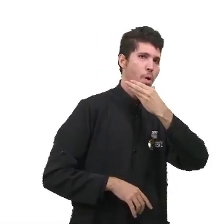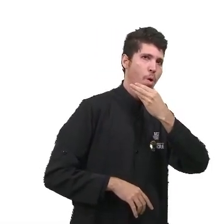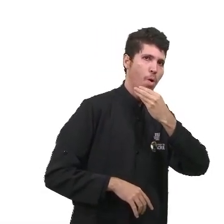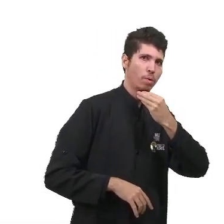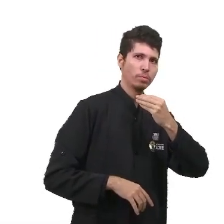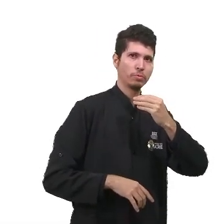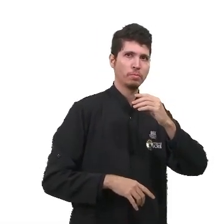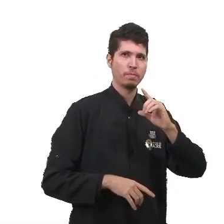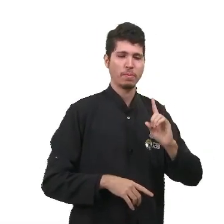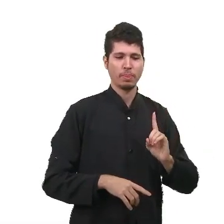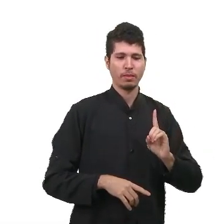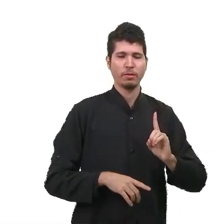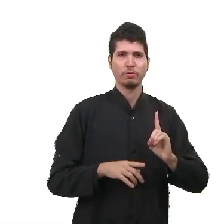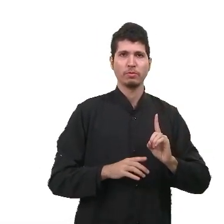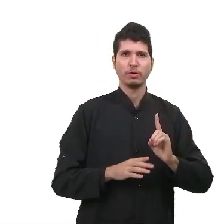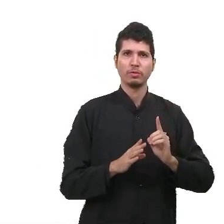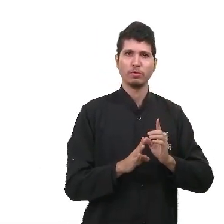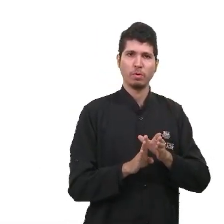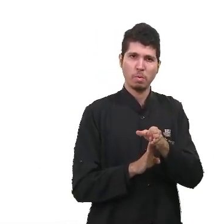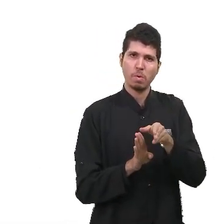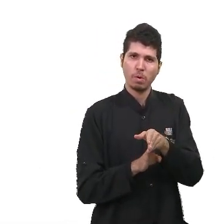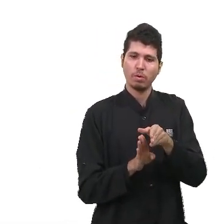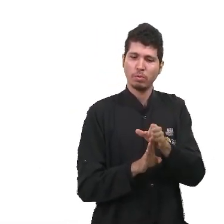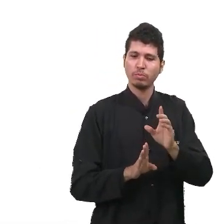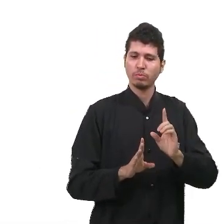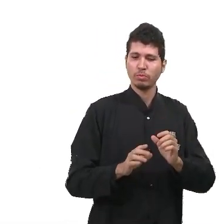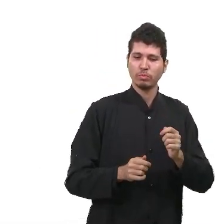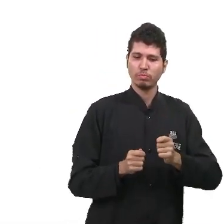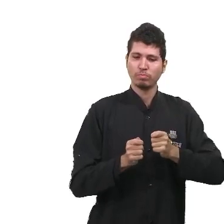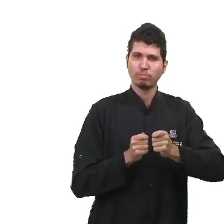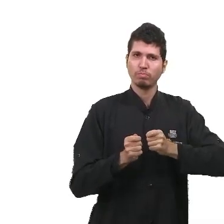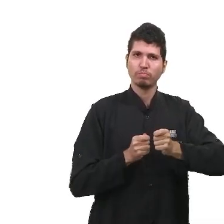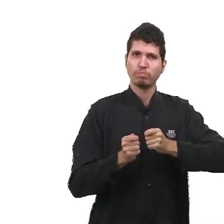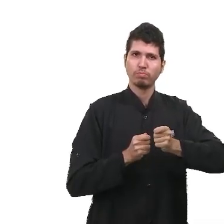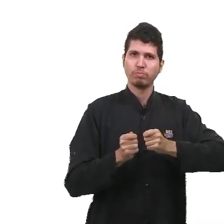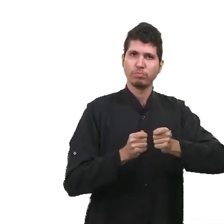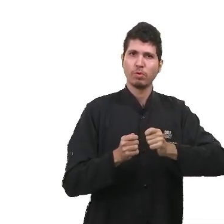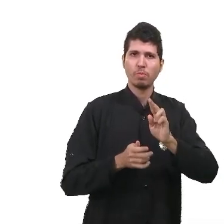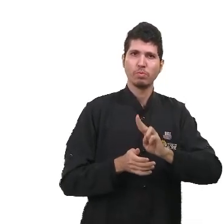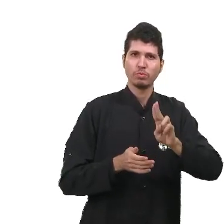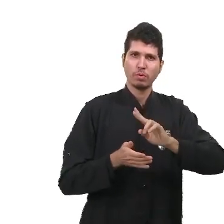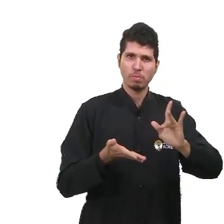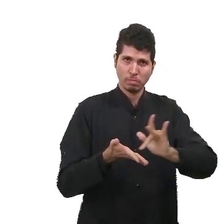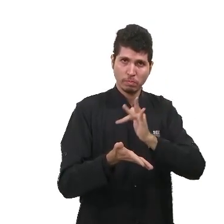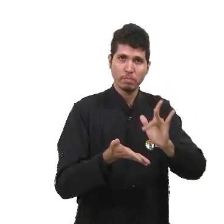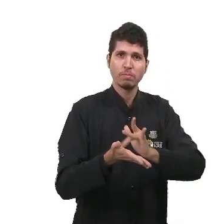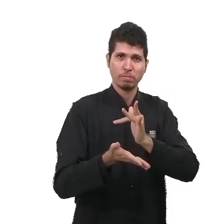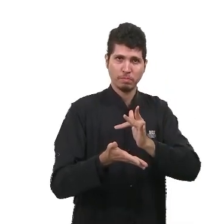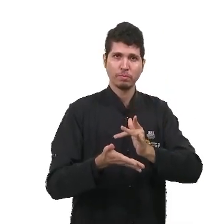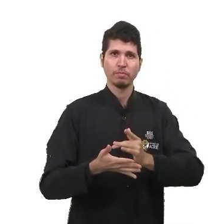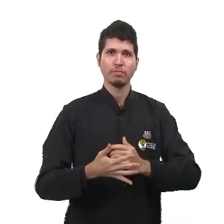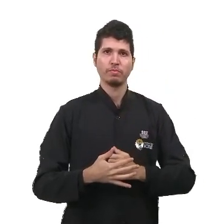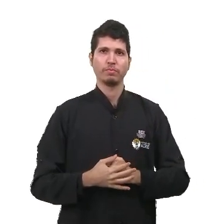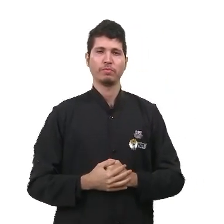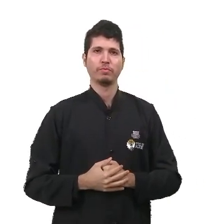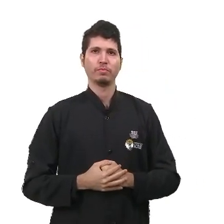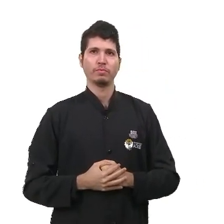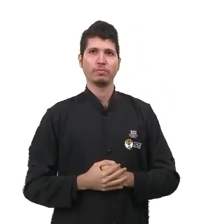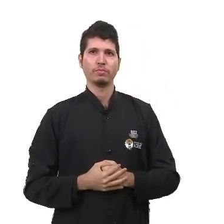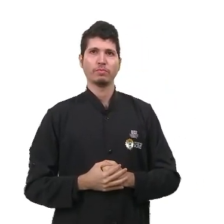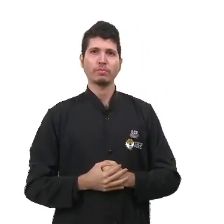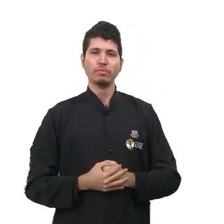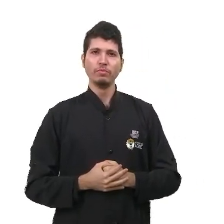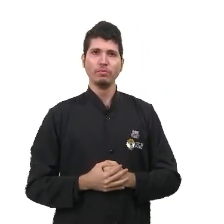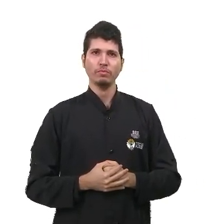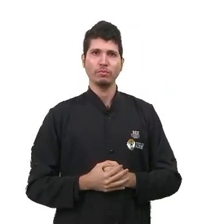cada parte e o que deve ser feito, controlando tudo através de um tablet. Bom, eu quero mostrar